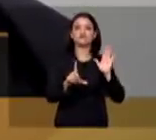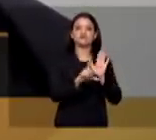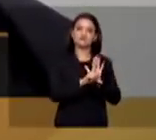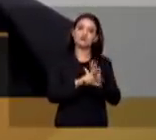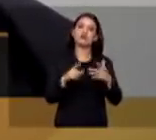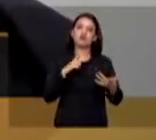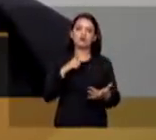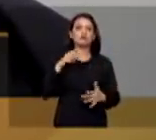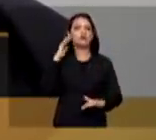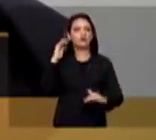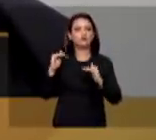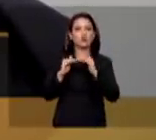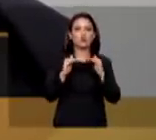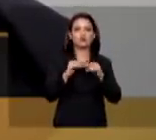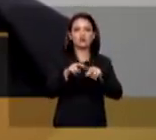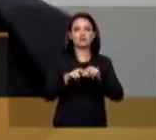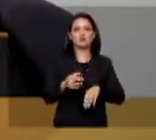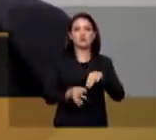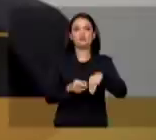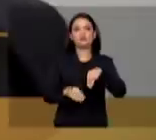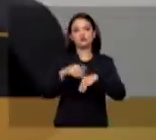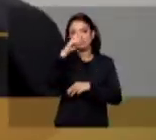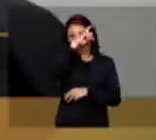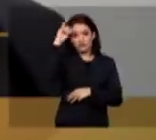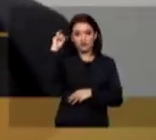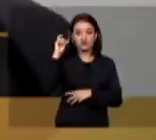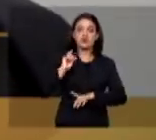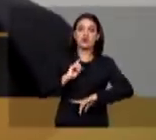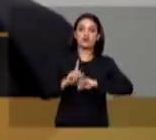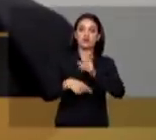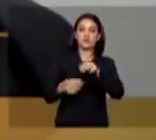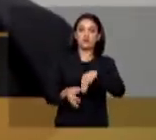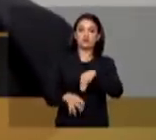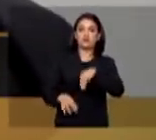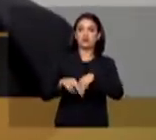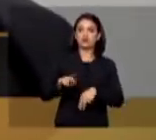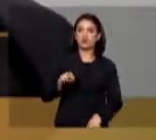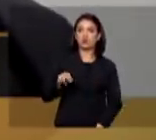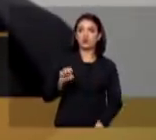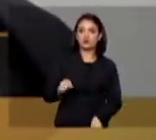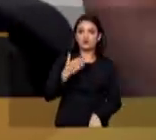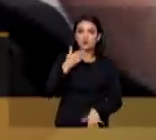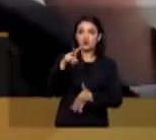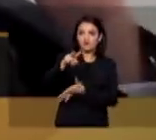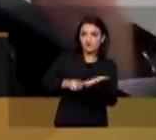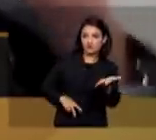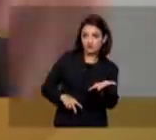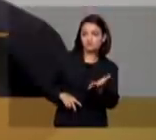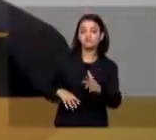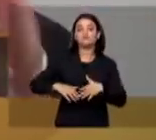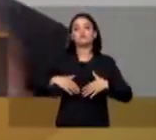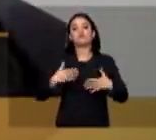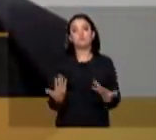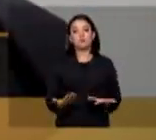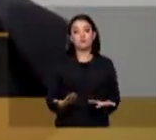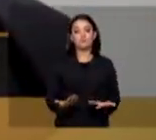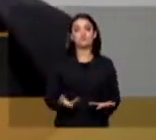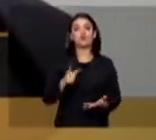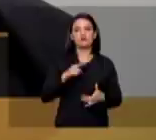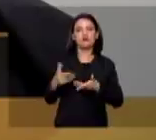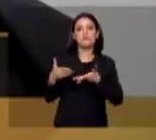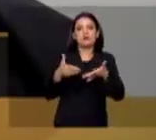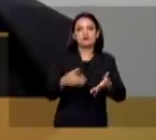que foi acompanhado pelo ministro Ricardo Lewandowski. Pediu vista o ministro Nunes Marques, presente à sessão pelo paciente